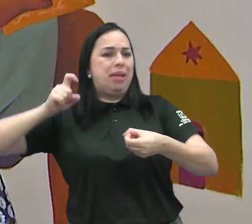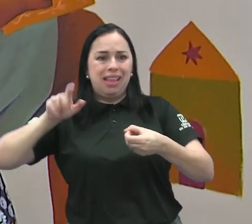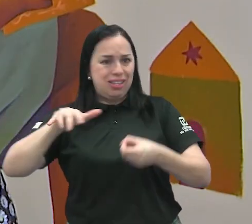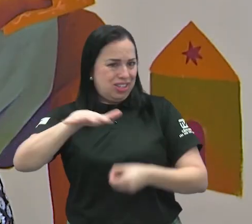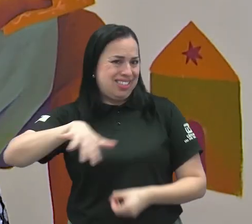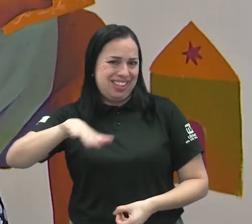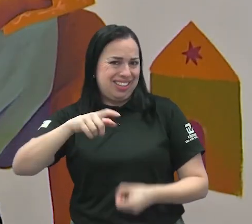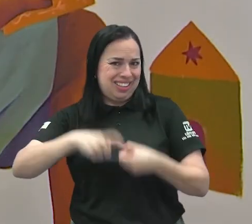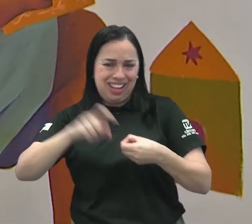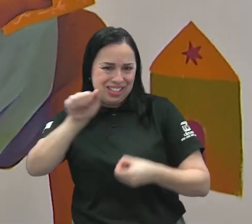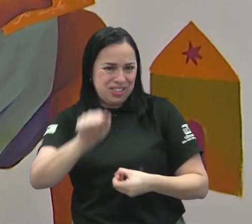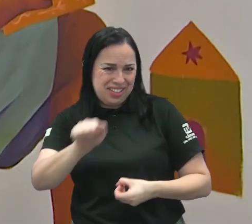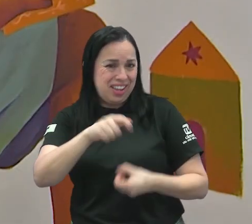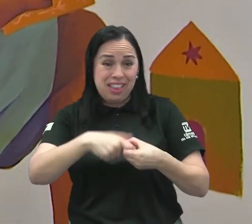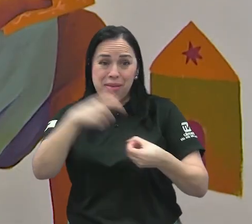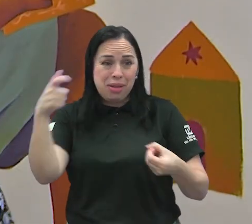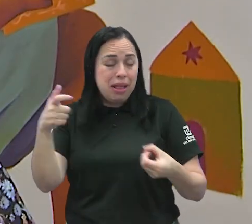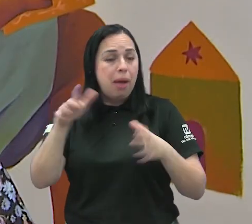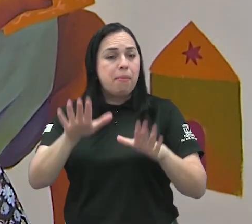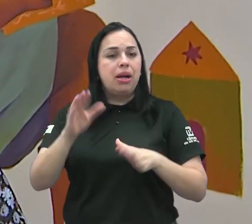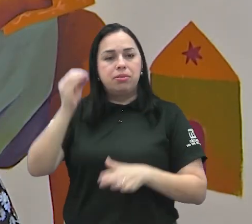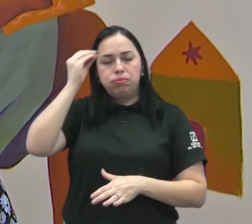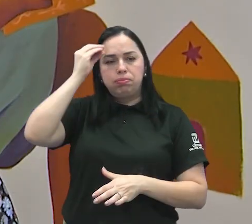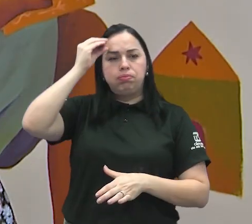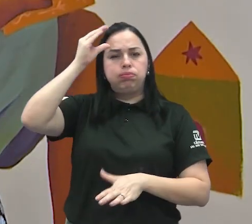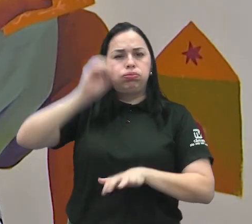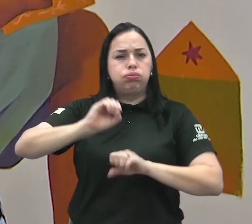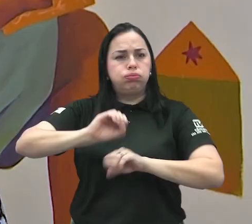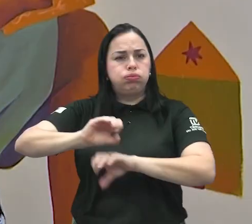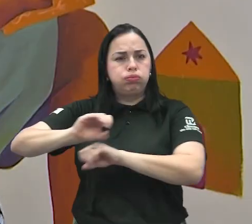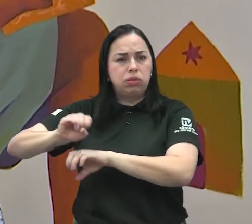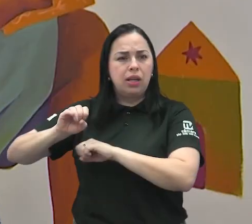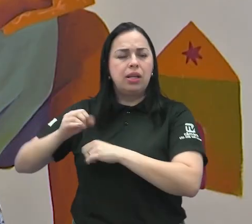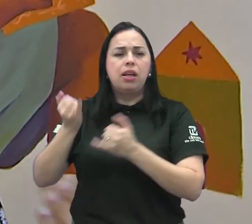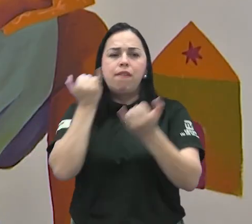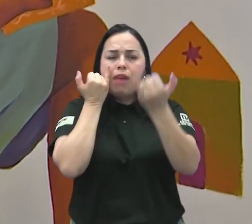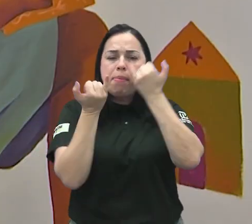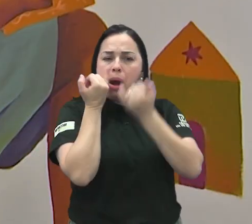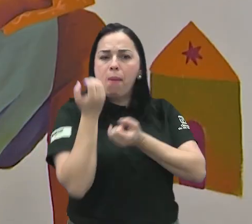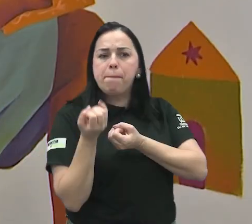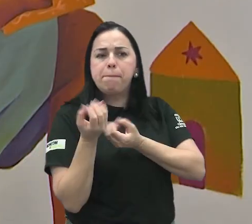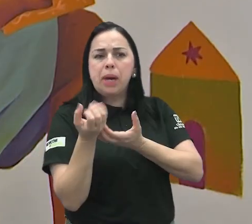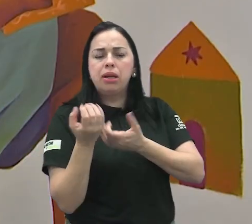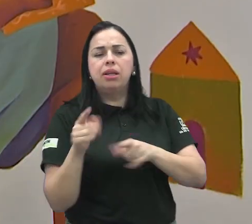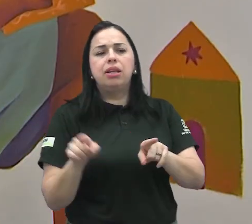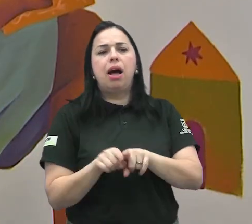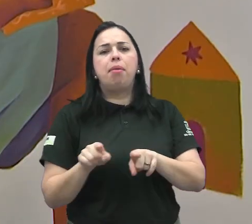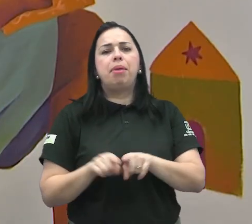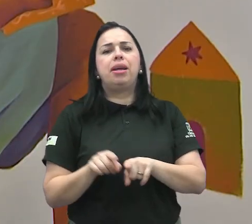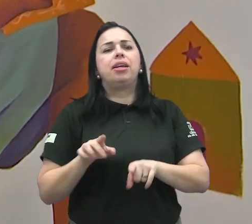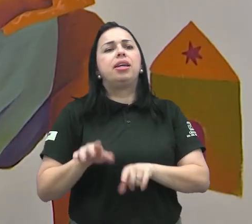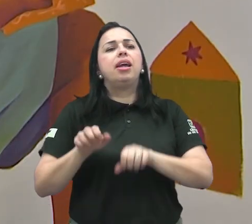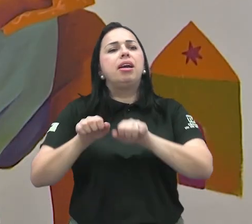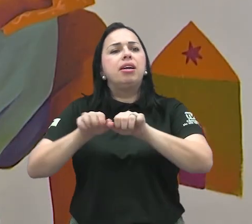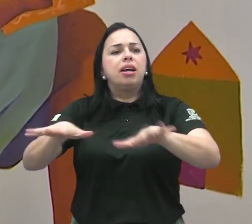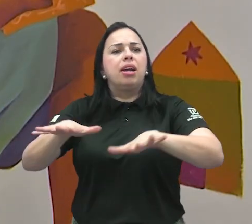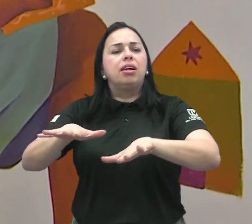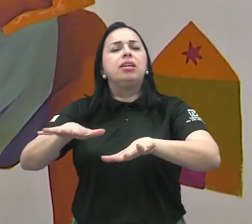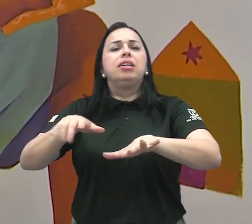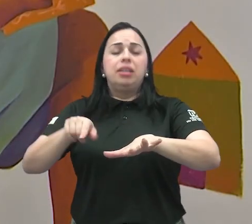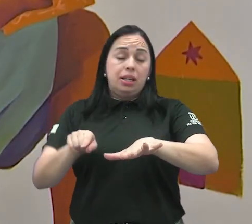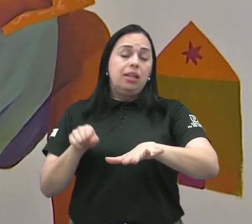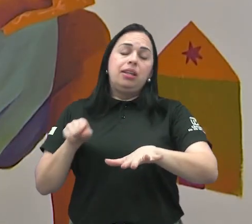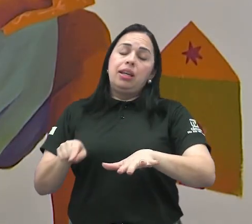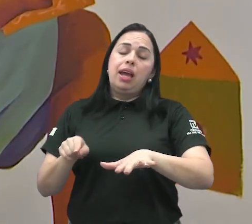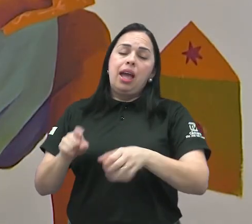espaço independente que produz o conhecimento, né, que dissemina a informação e a formação antirracista dentro